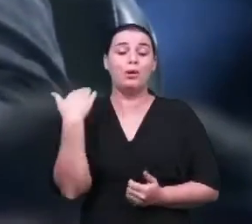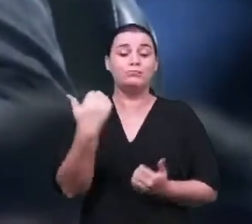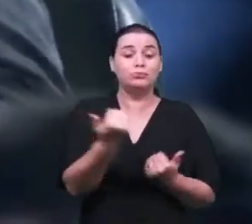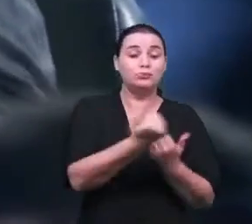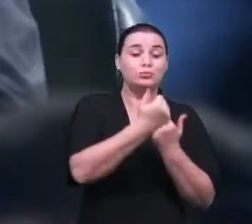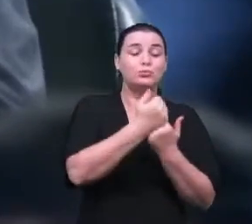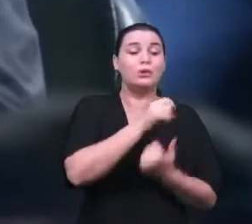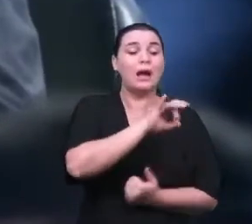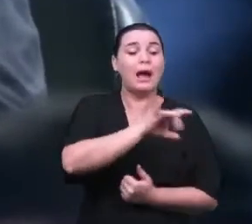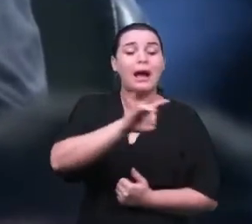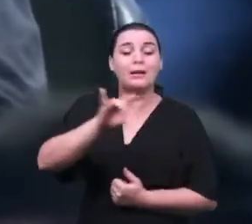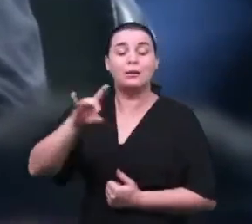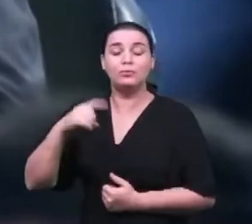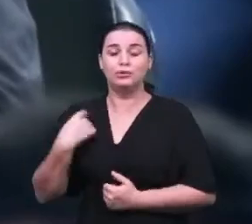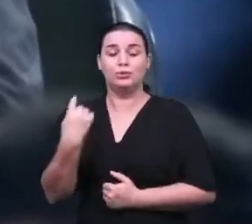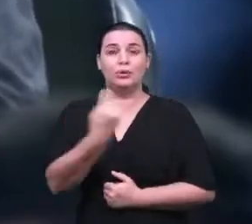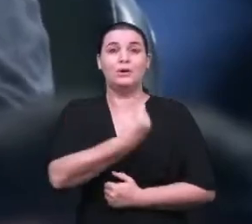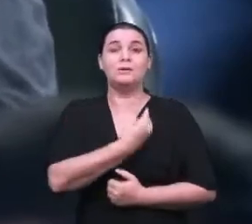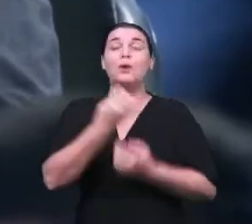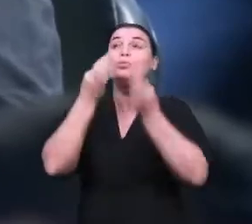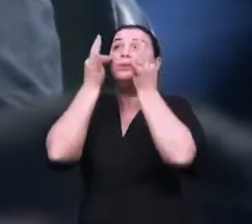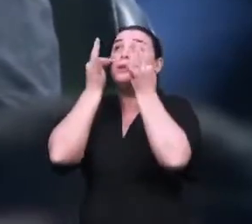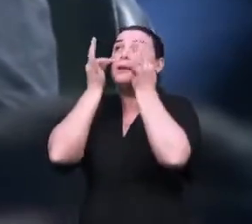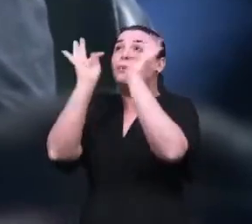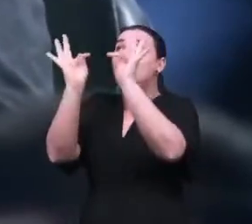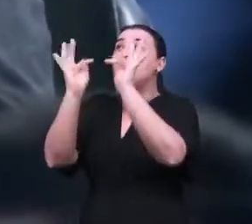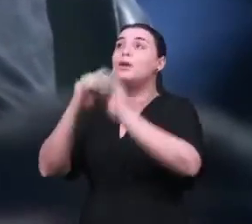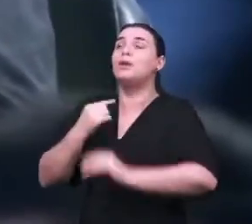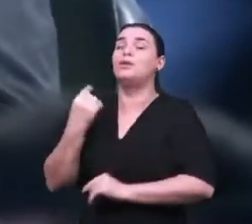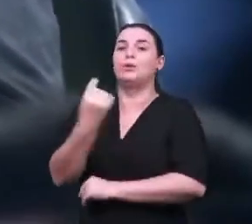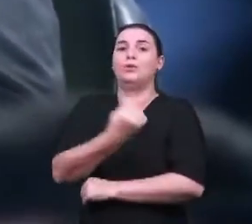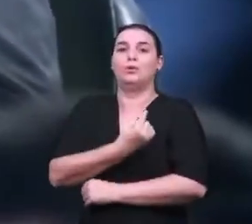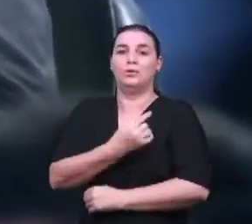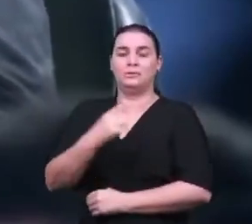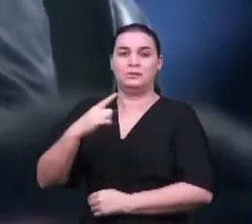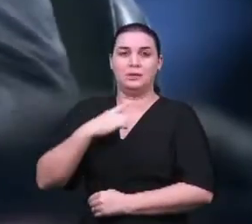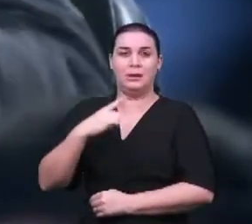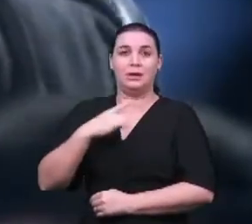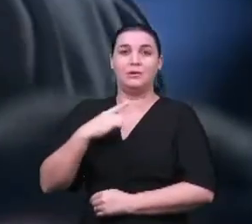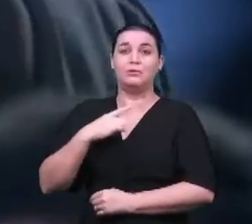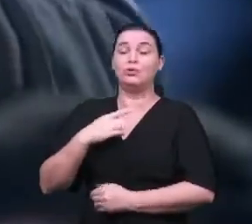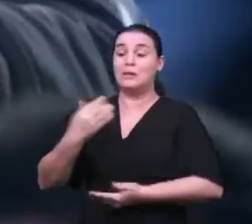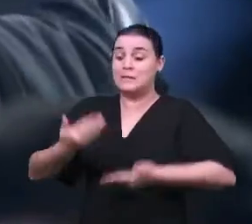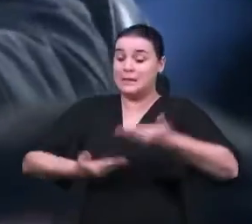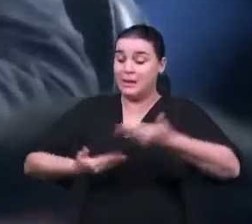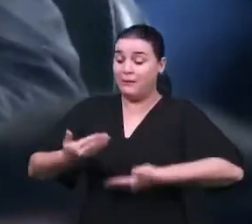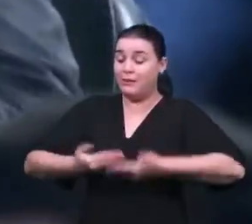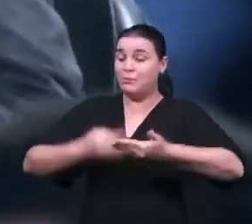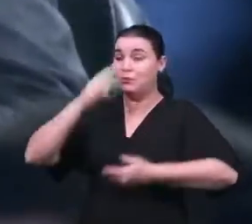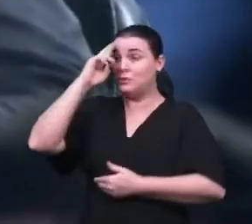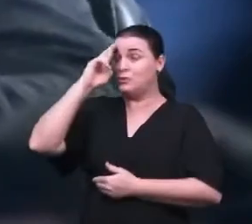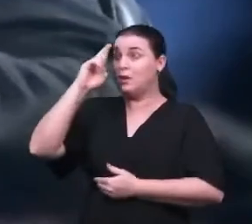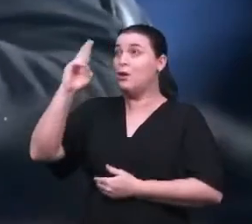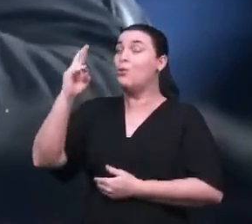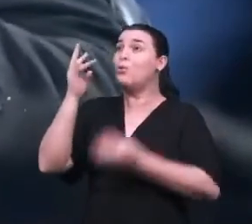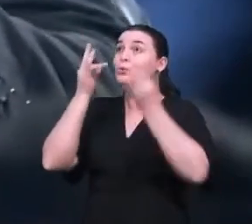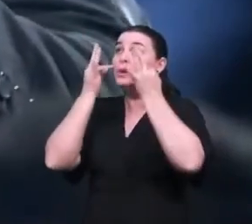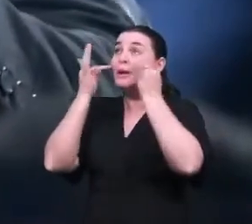isso é o temor que temos. Servimos ao Senhor com temor, com esta